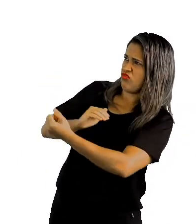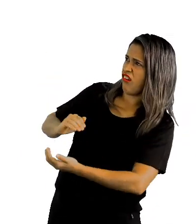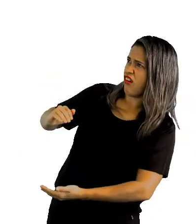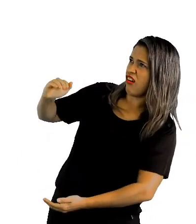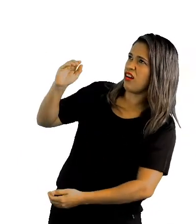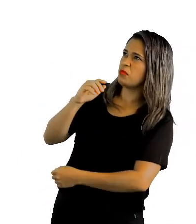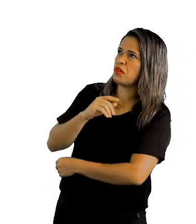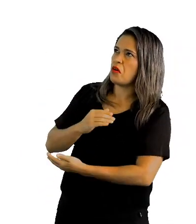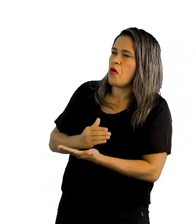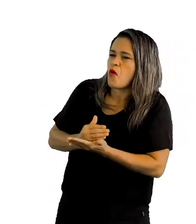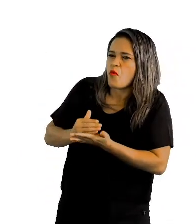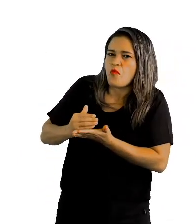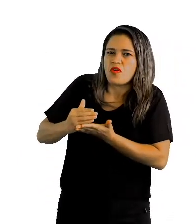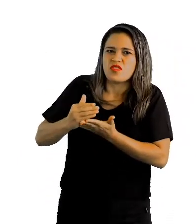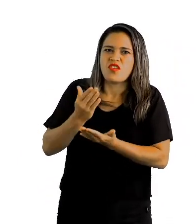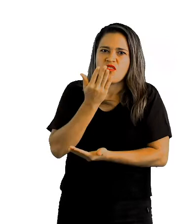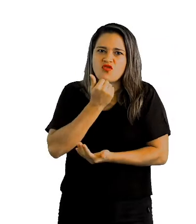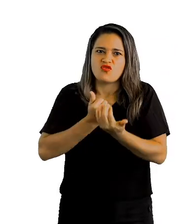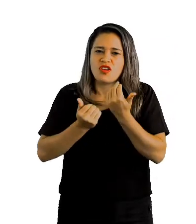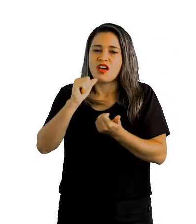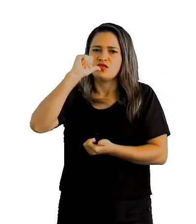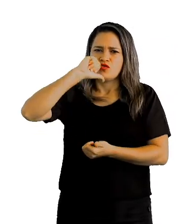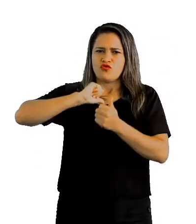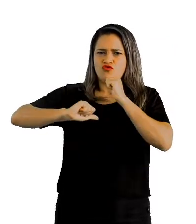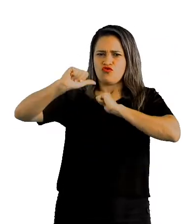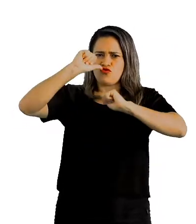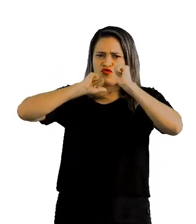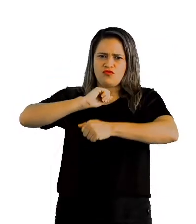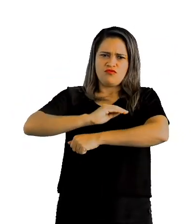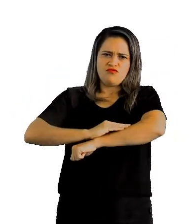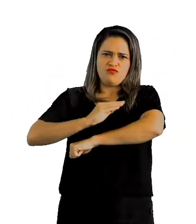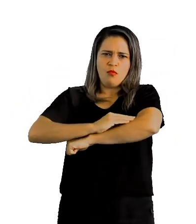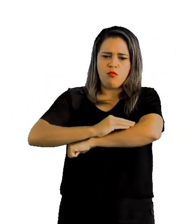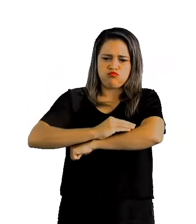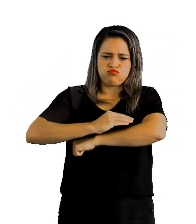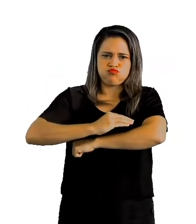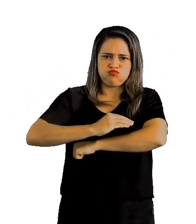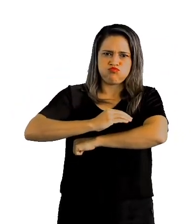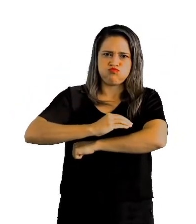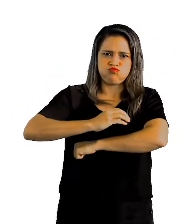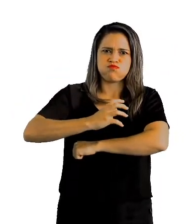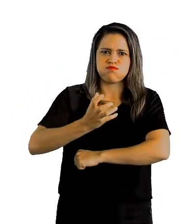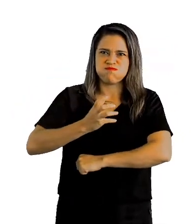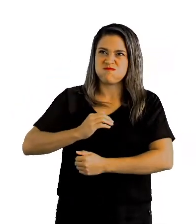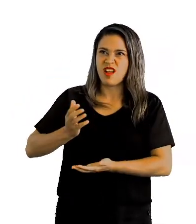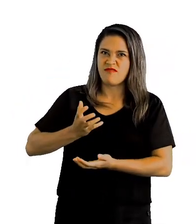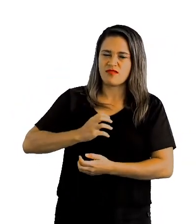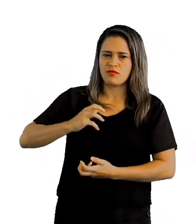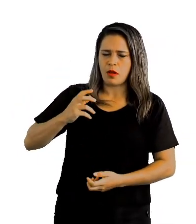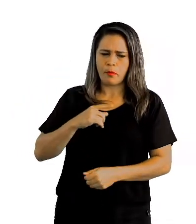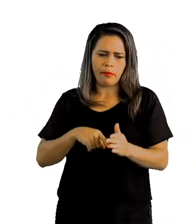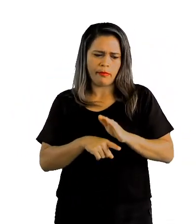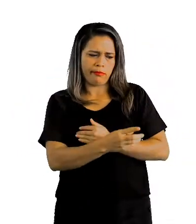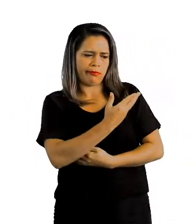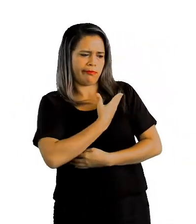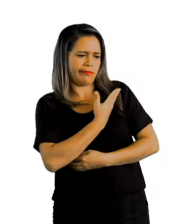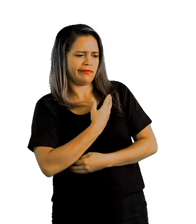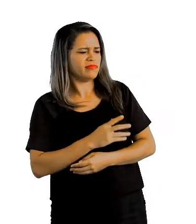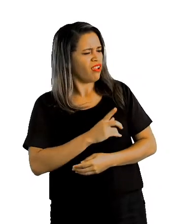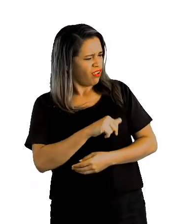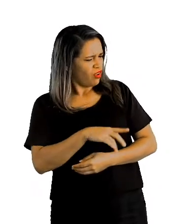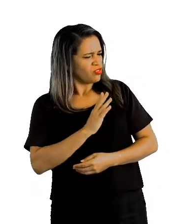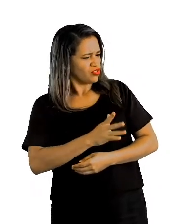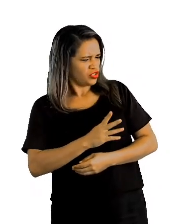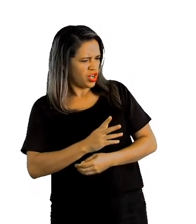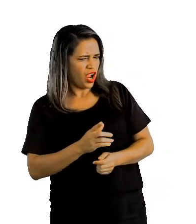água para ver se inchando ficava tão grande quanto ele. Aí perguntou às suas amigas: eu já estou do